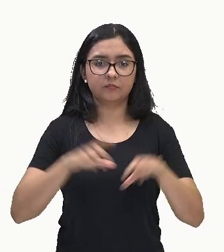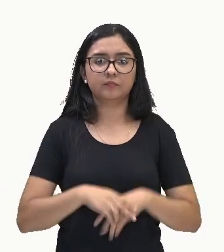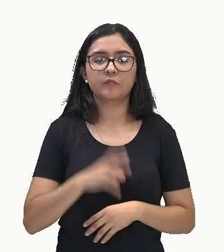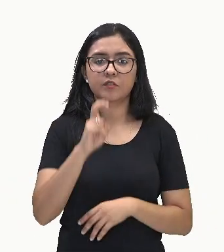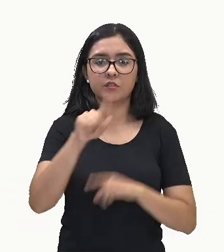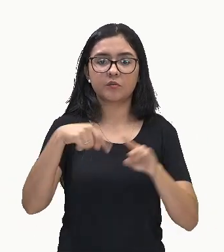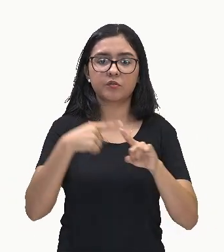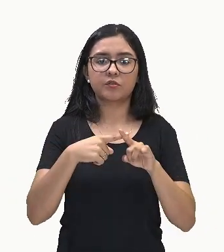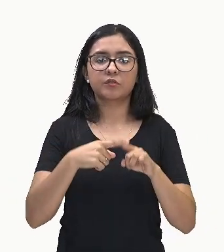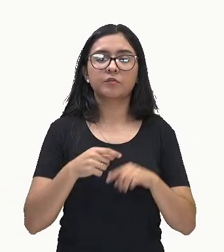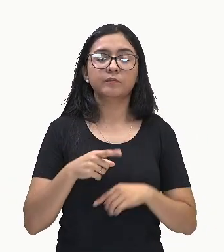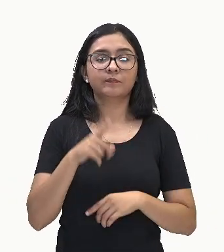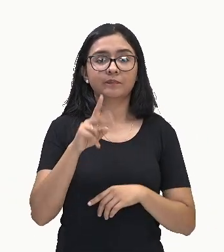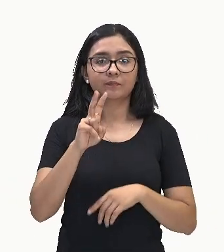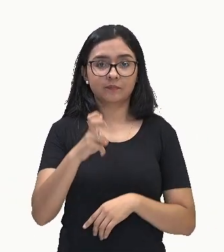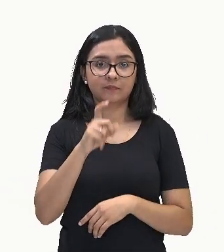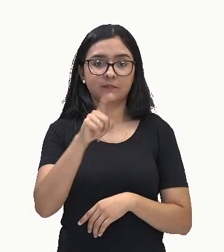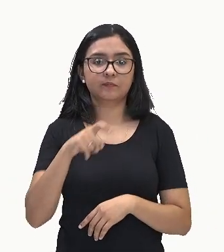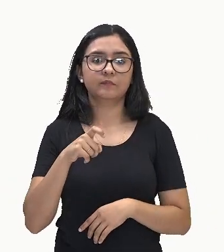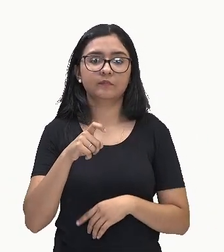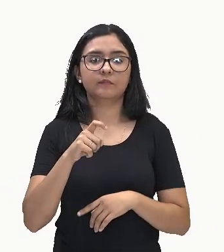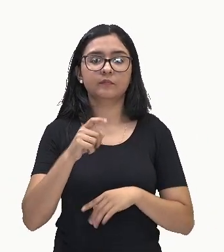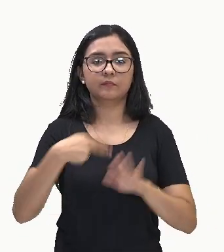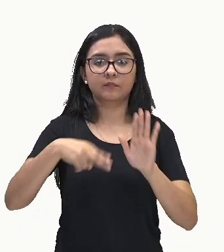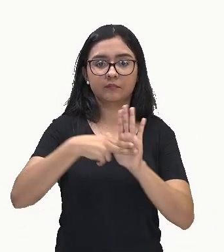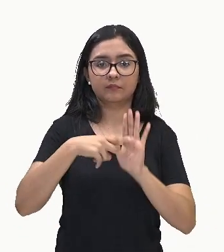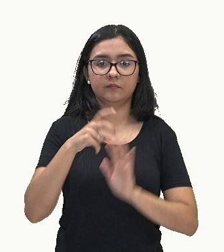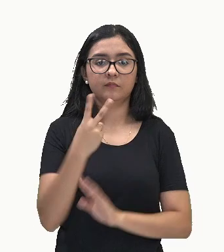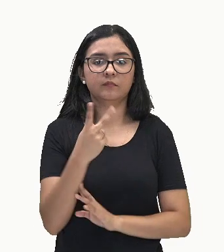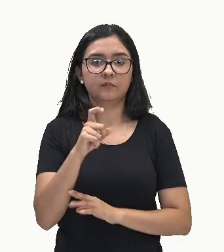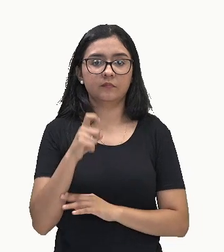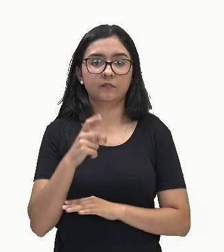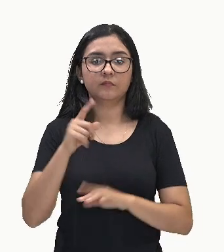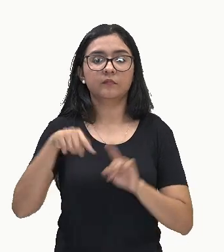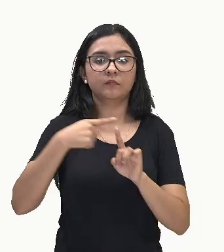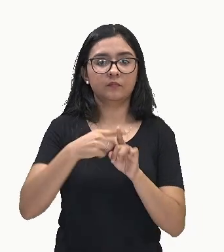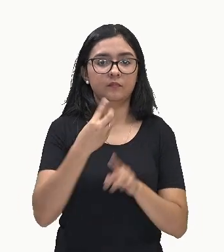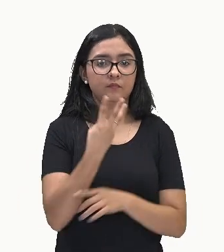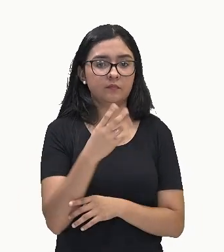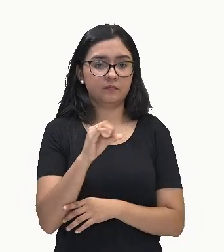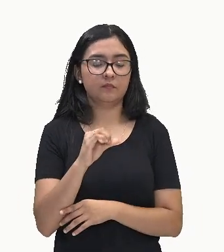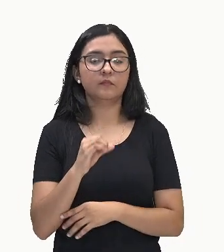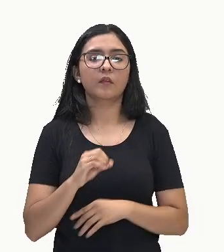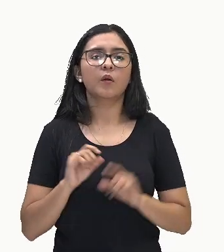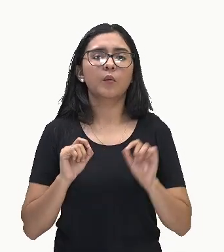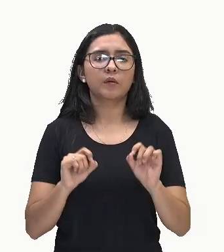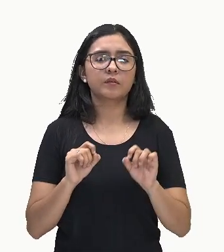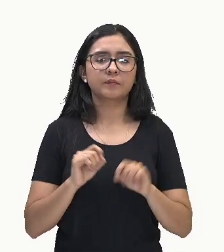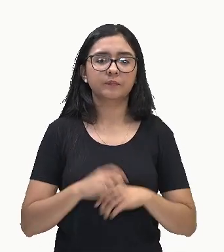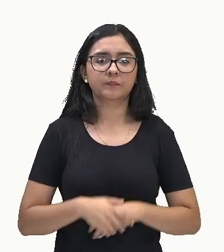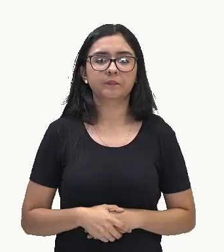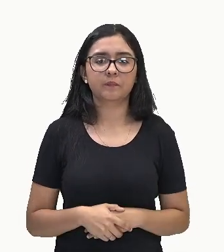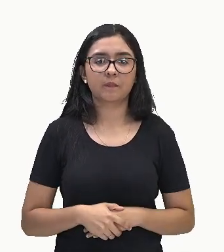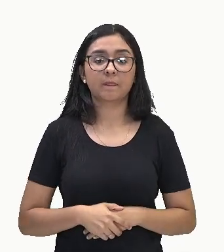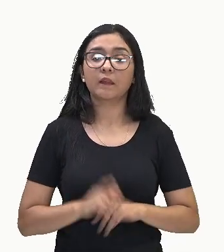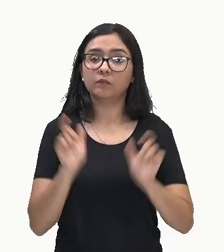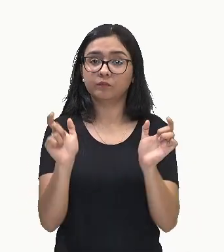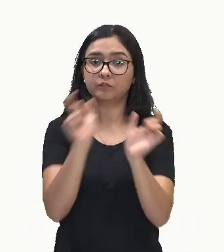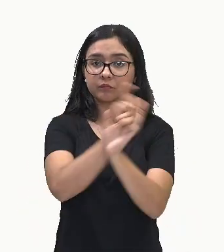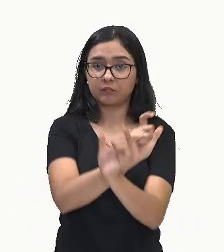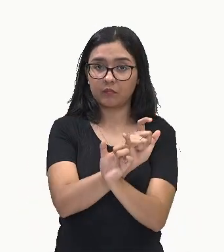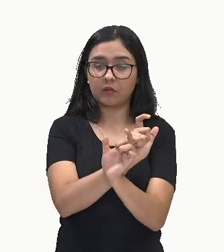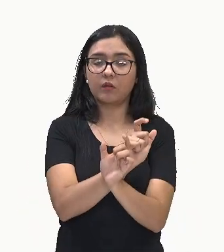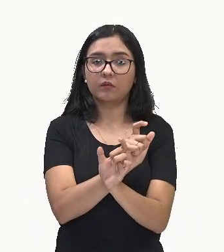5x = 2x + 360 né esse x vai pro primeiro